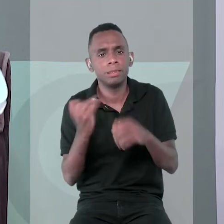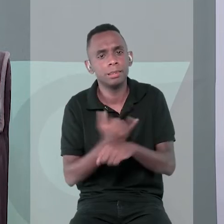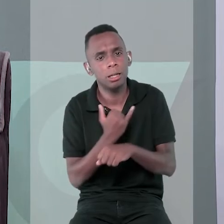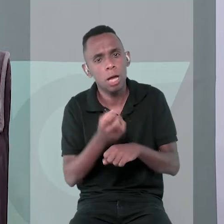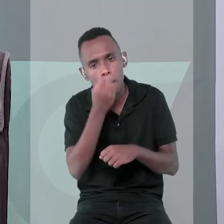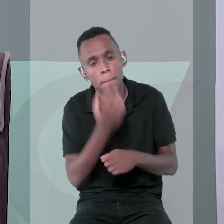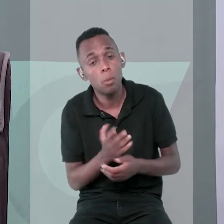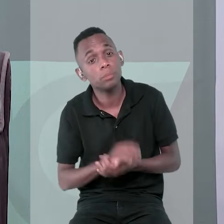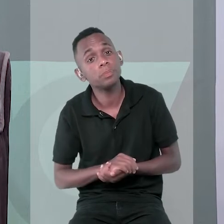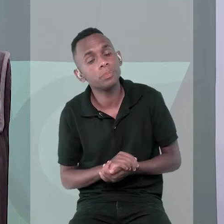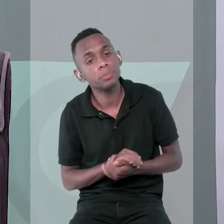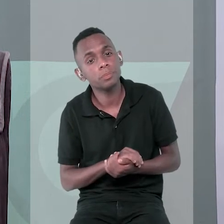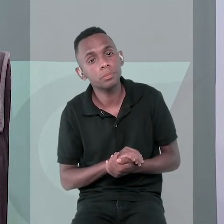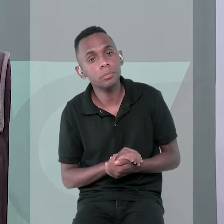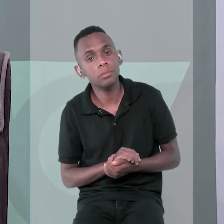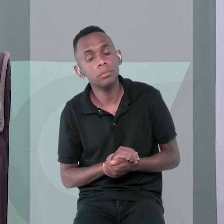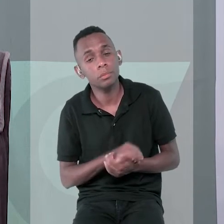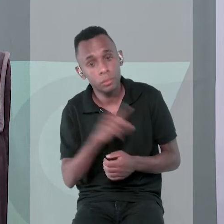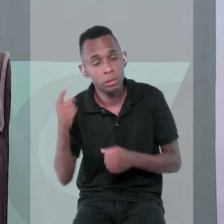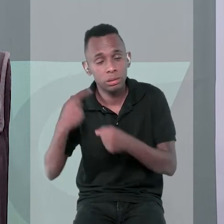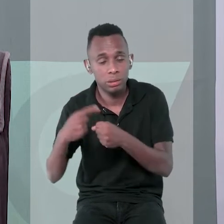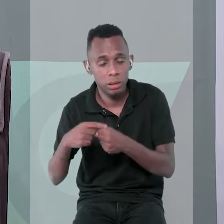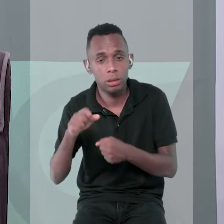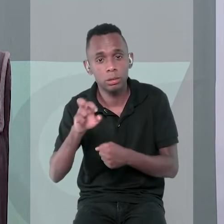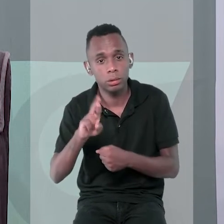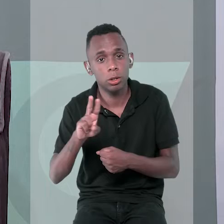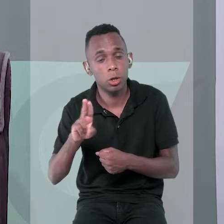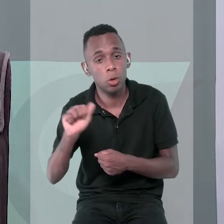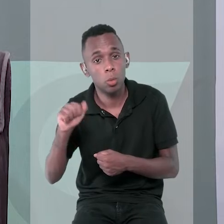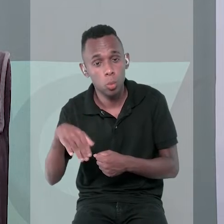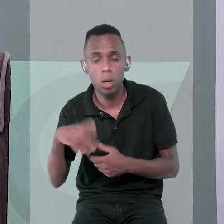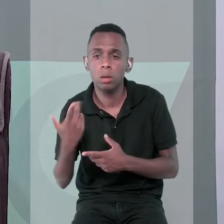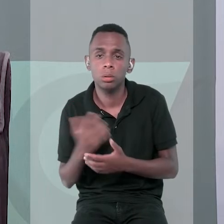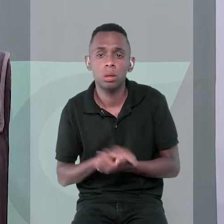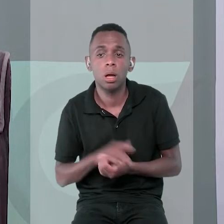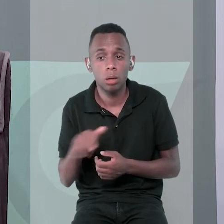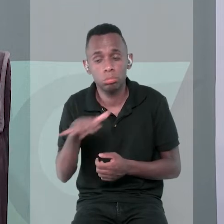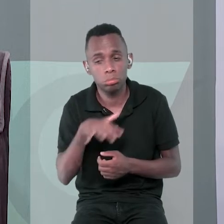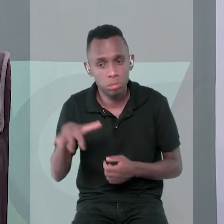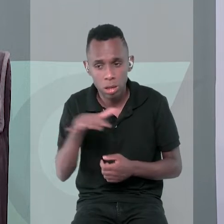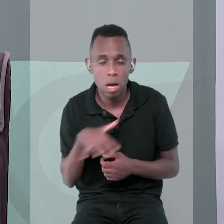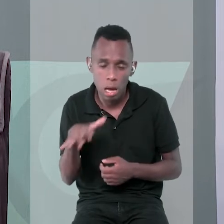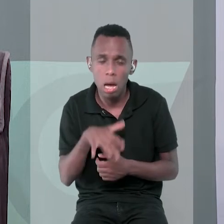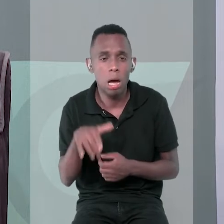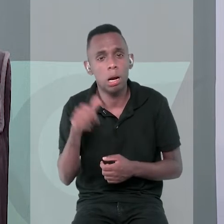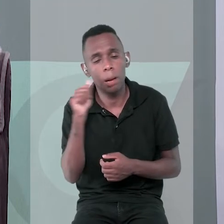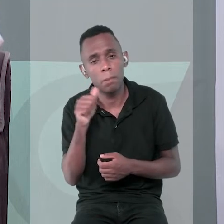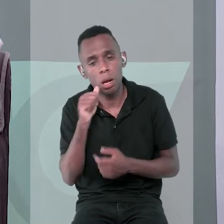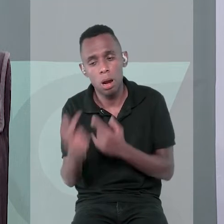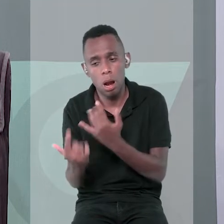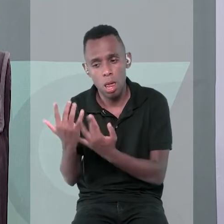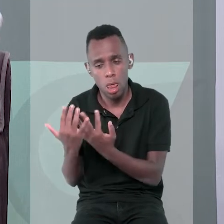eu estava em Rouen, justo no Mercado Velho, onde ela foi queimada.